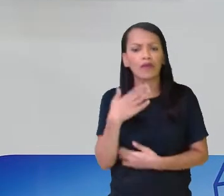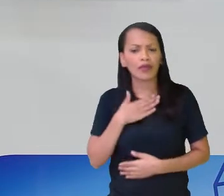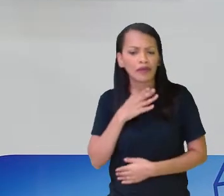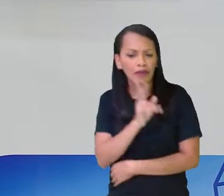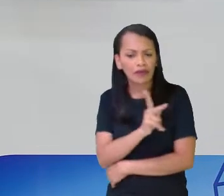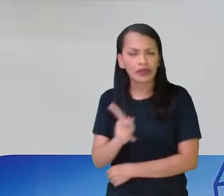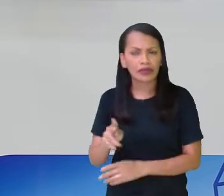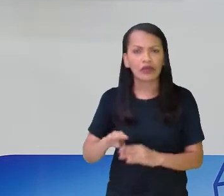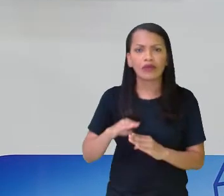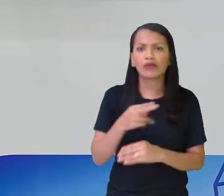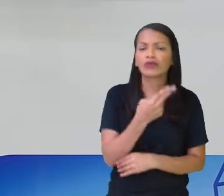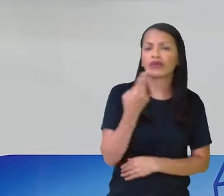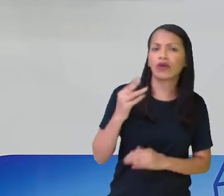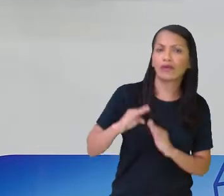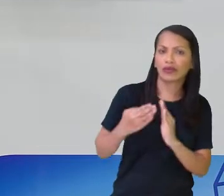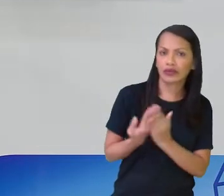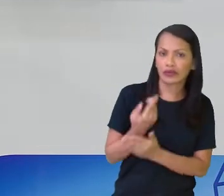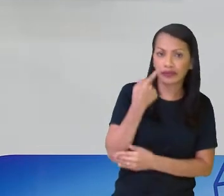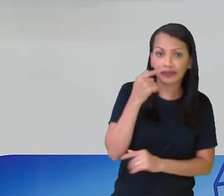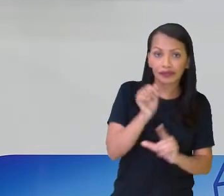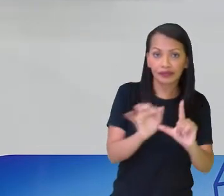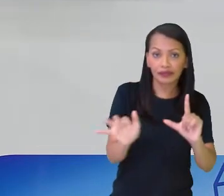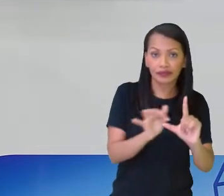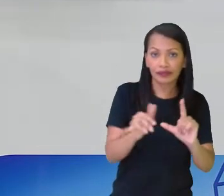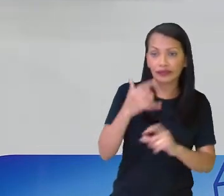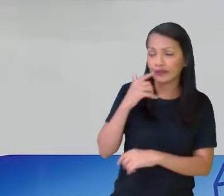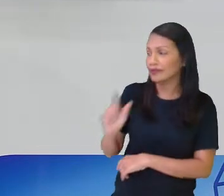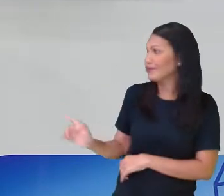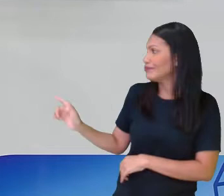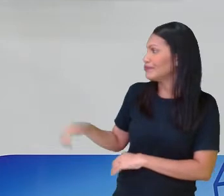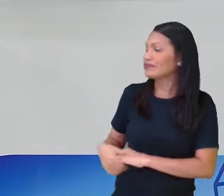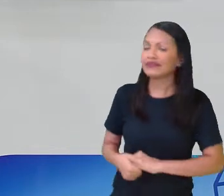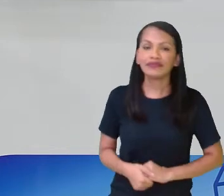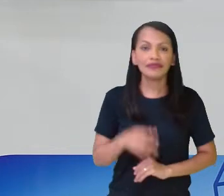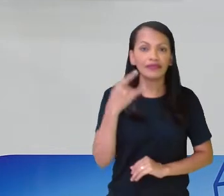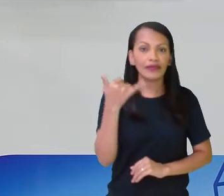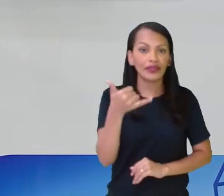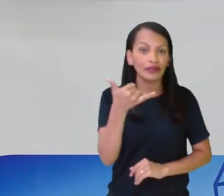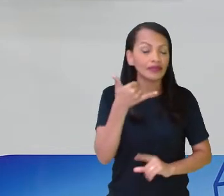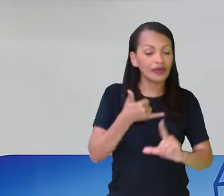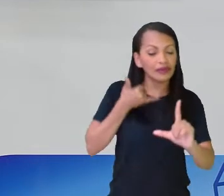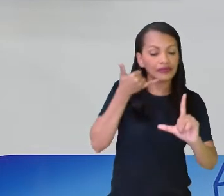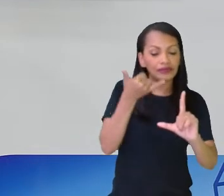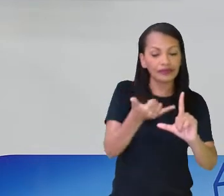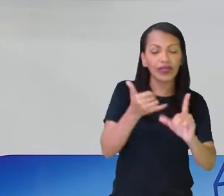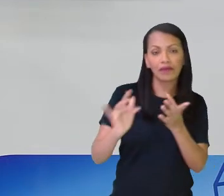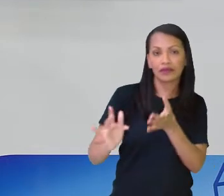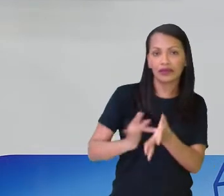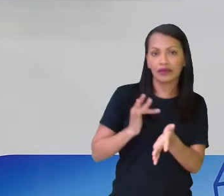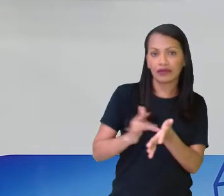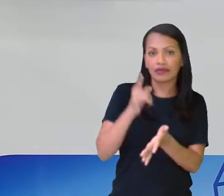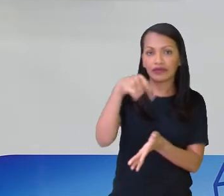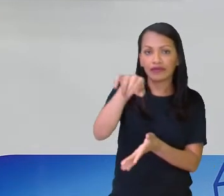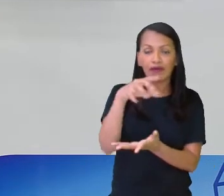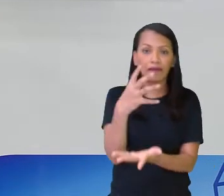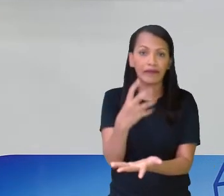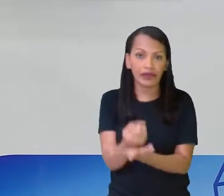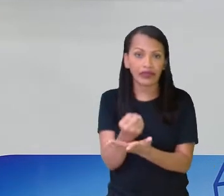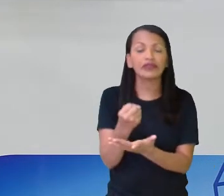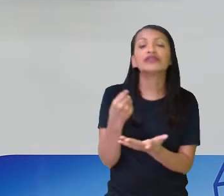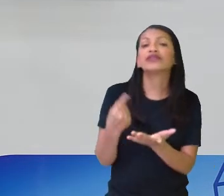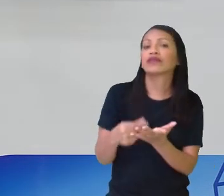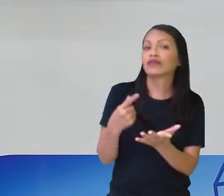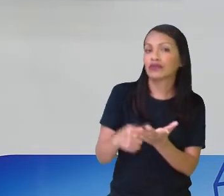minha escola, joia. Tá vendo esse QR Code aqui, ó? Aponta a câmera do teu celular, do teu tablet, você vai baixar o aplicativo